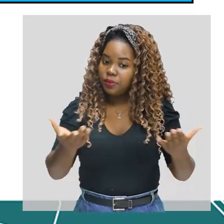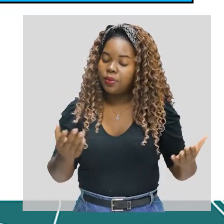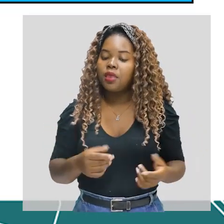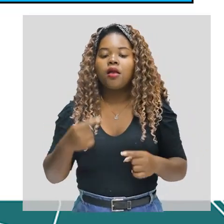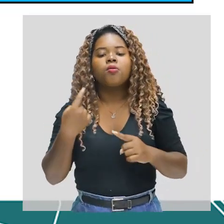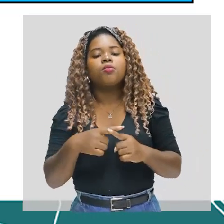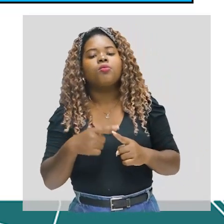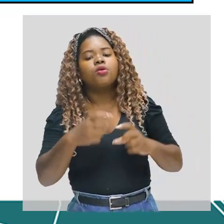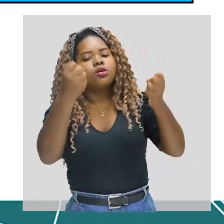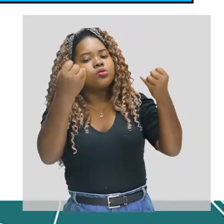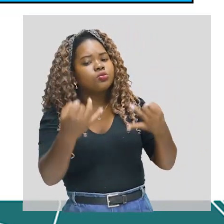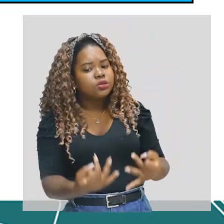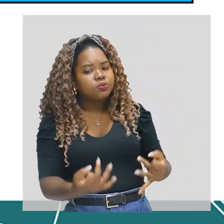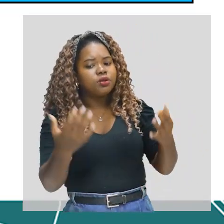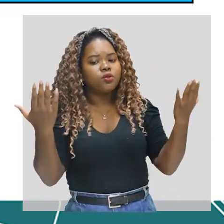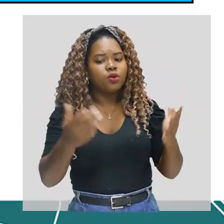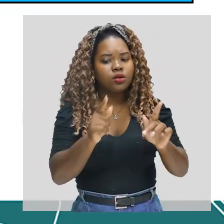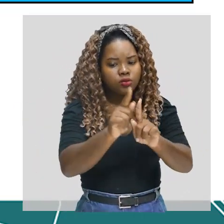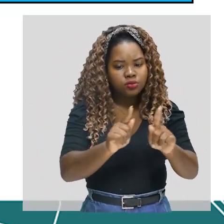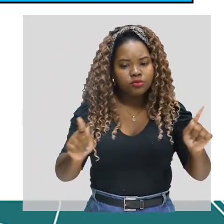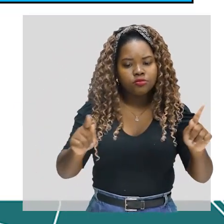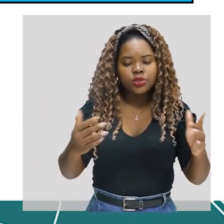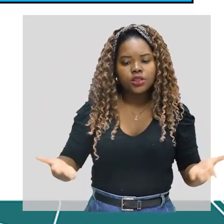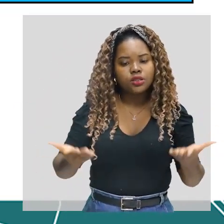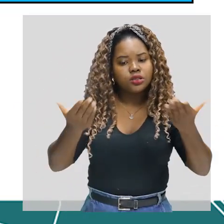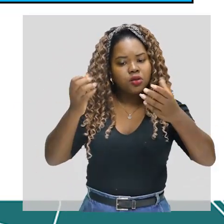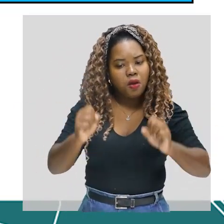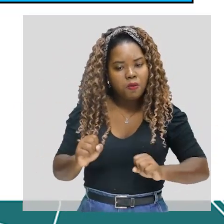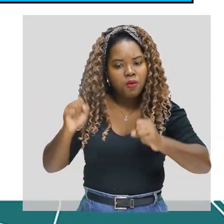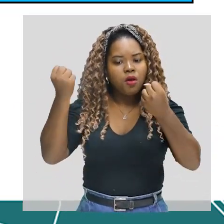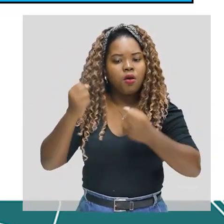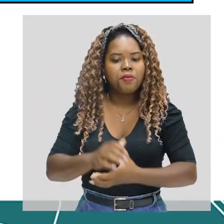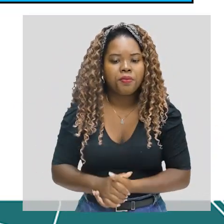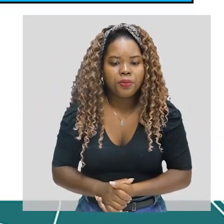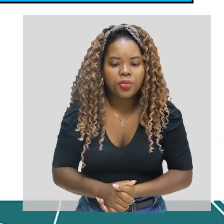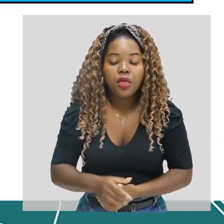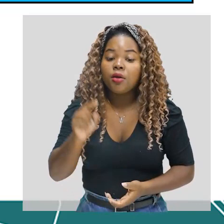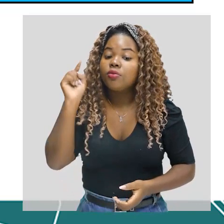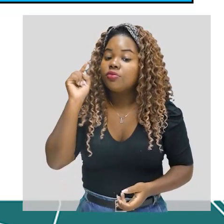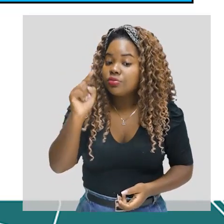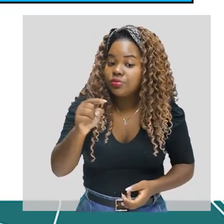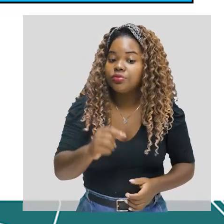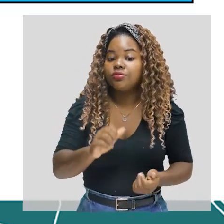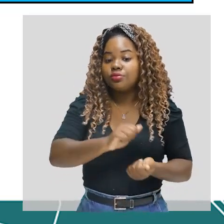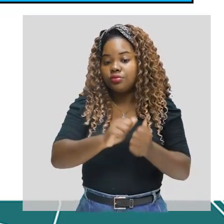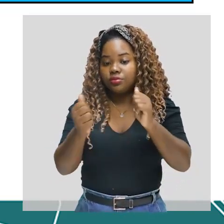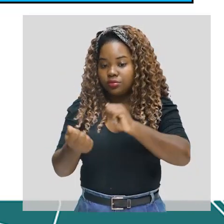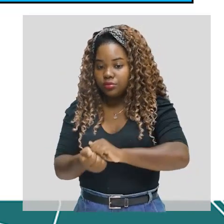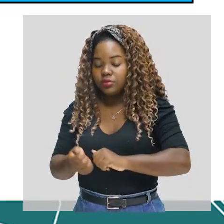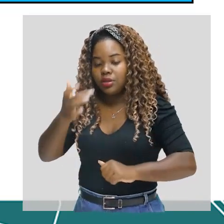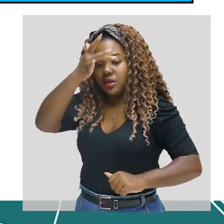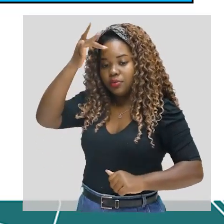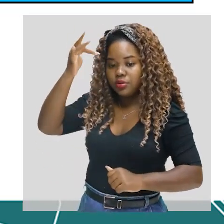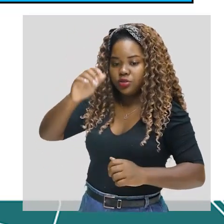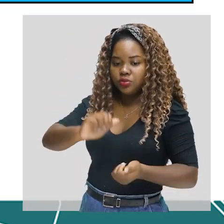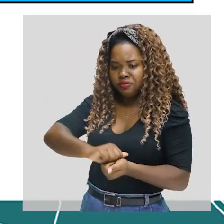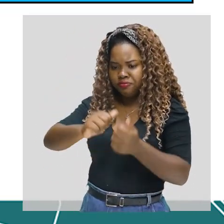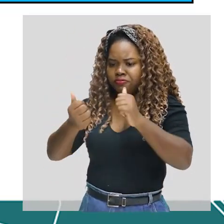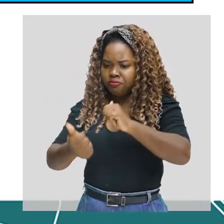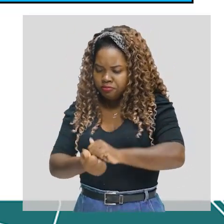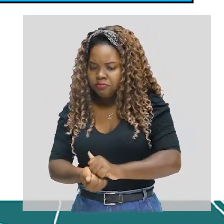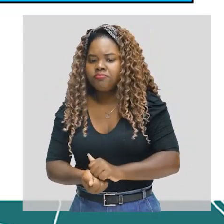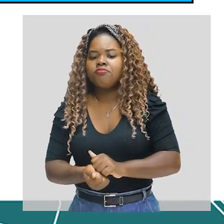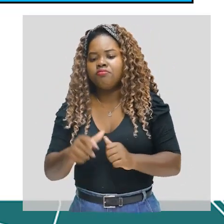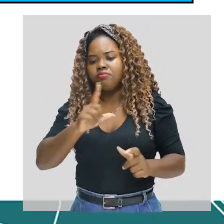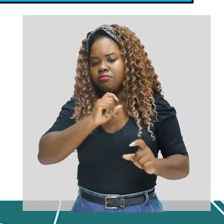que eu falo da questão aqui desses estímulos fortes? Porque para vocês a adaptação, o indivíduo ele se adapta e